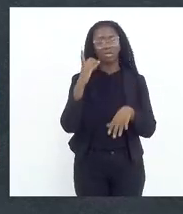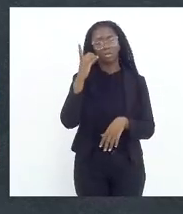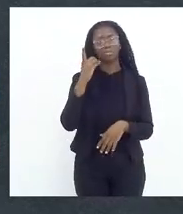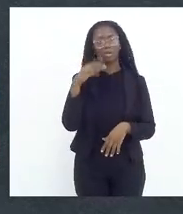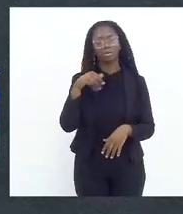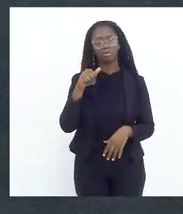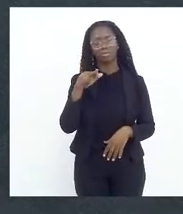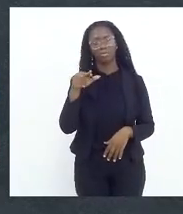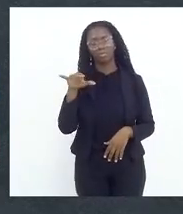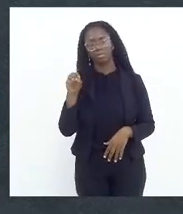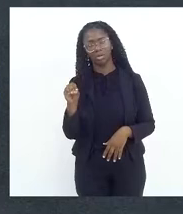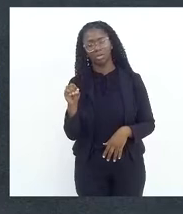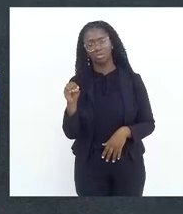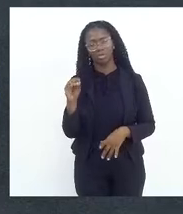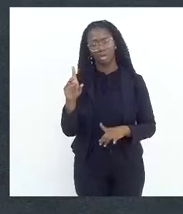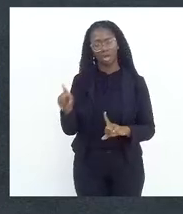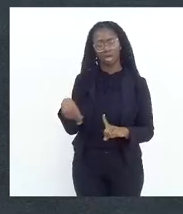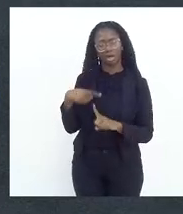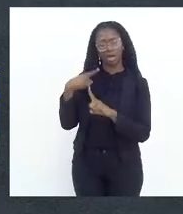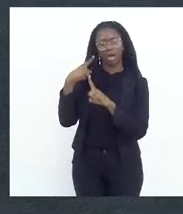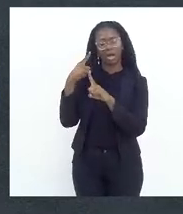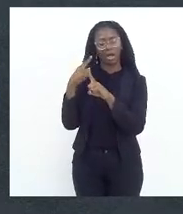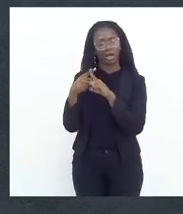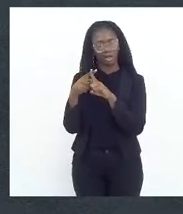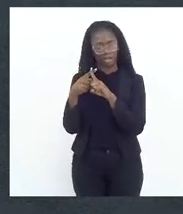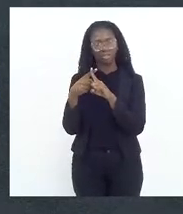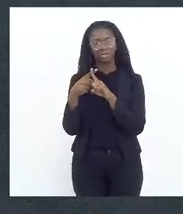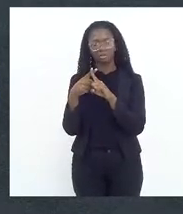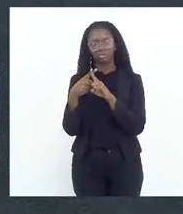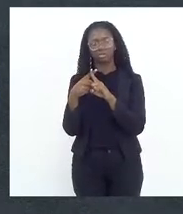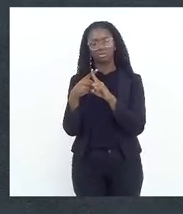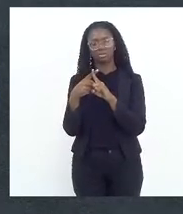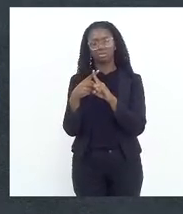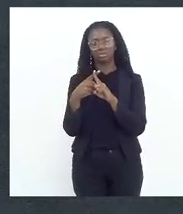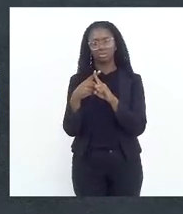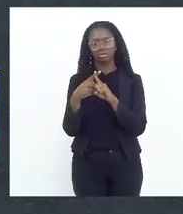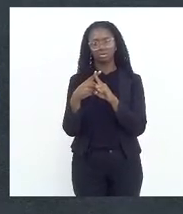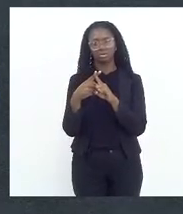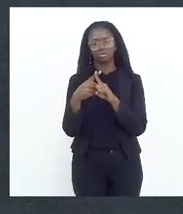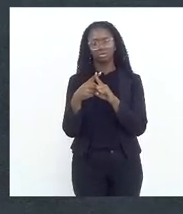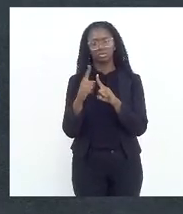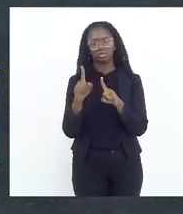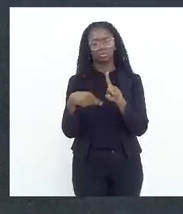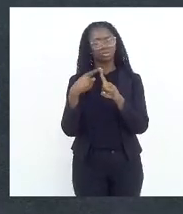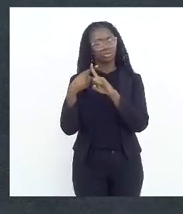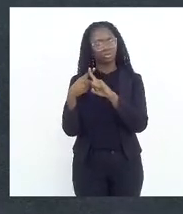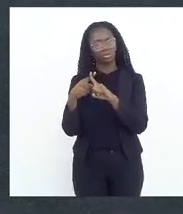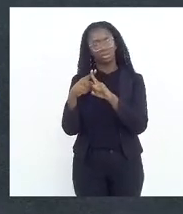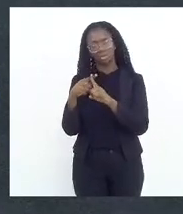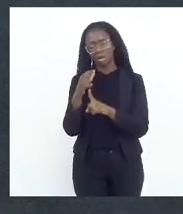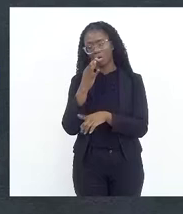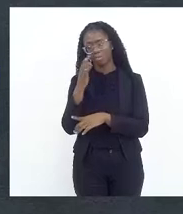Pacheco acrescenta uma prerrogativa da Secretaria de Saúde do Estado,